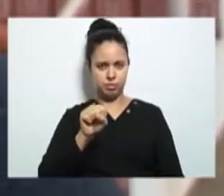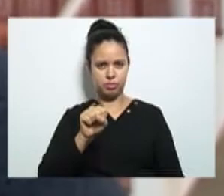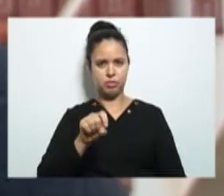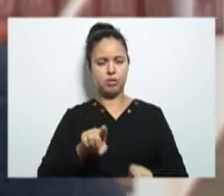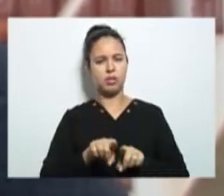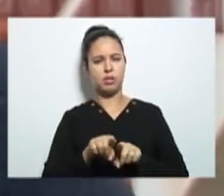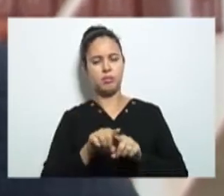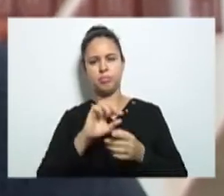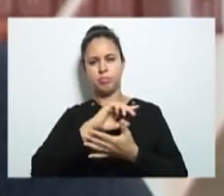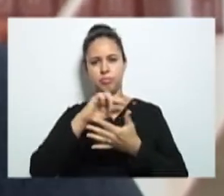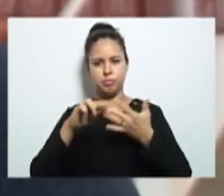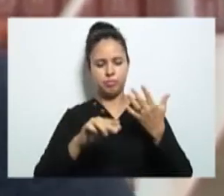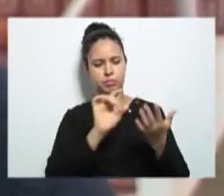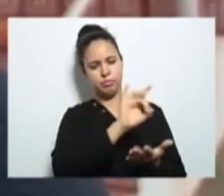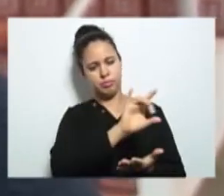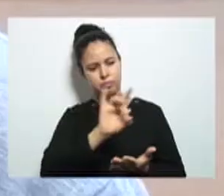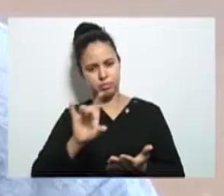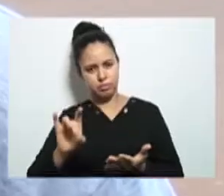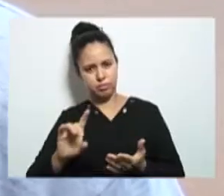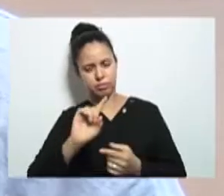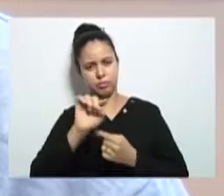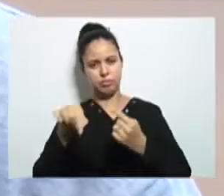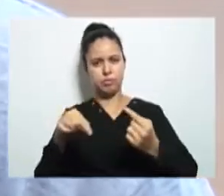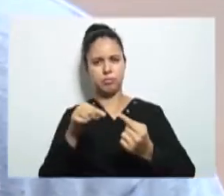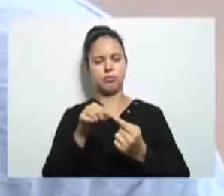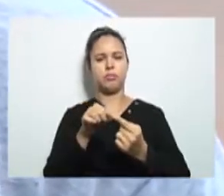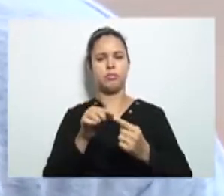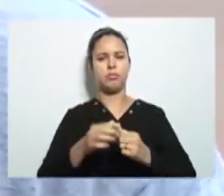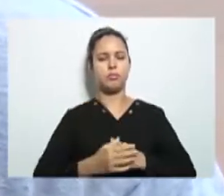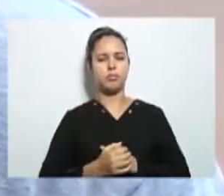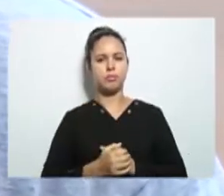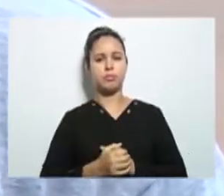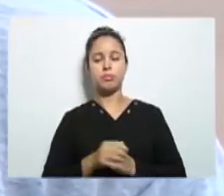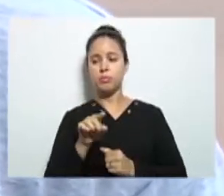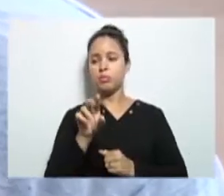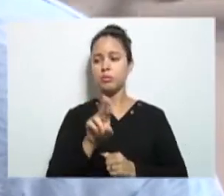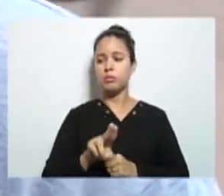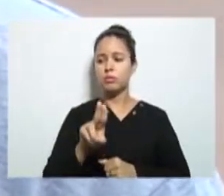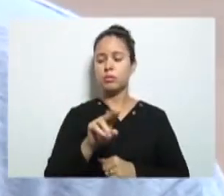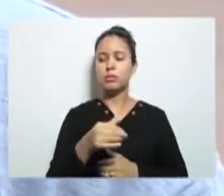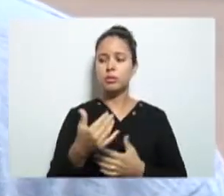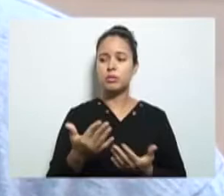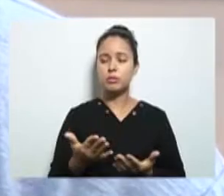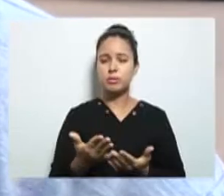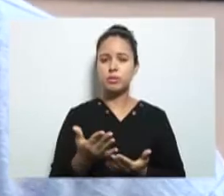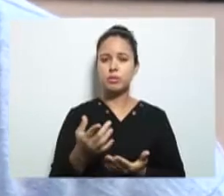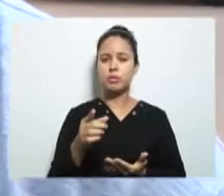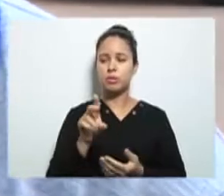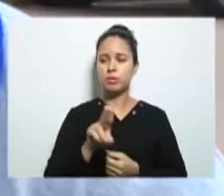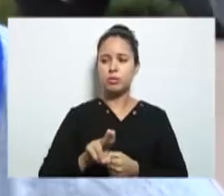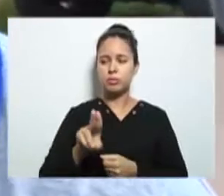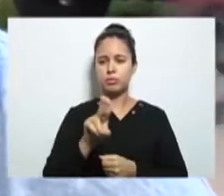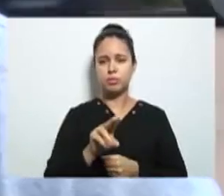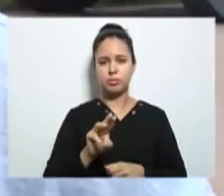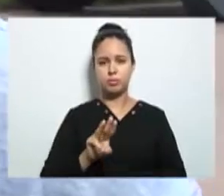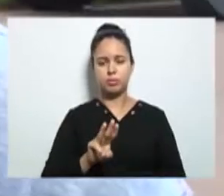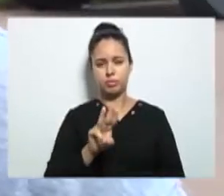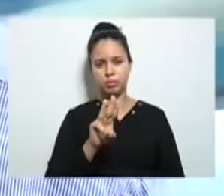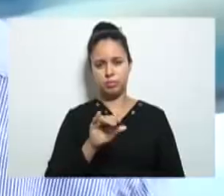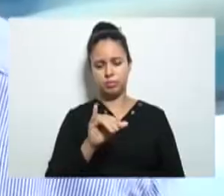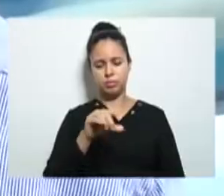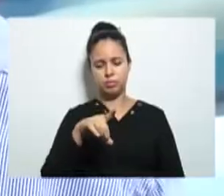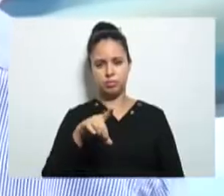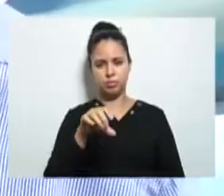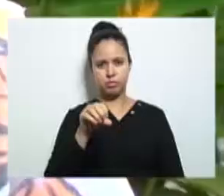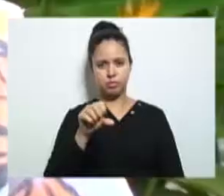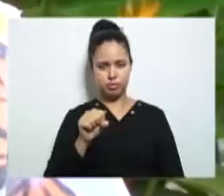né? Aí cada um com a sua finalidade. E qual o sistema operacional que você utiliza? Eu utilizo mais o Windows 2007.